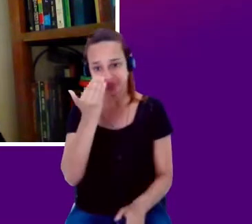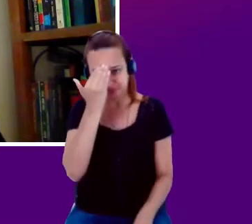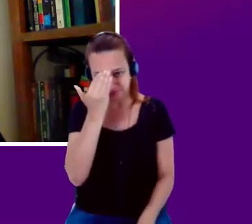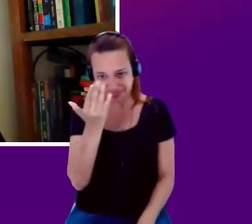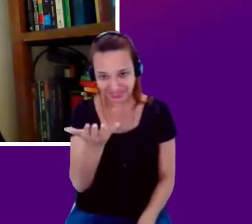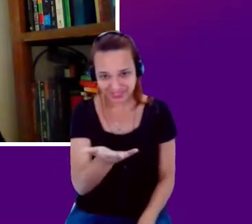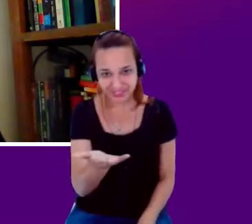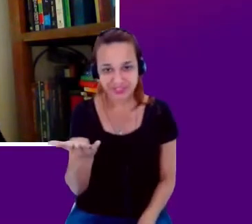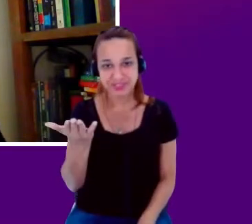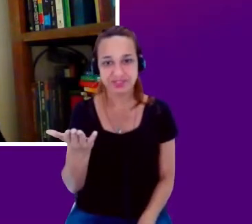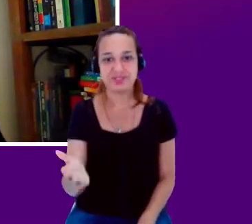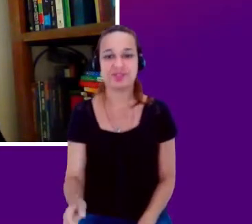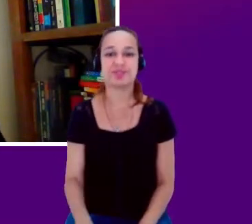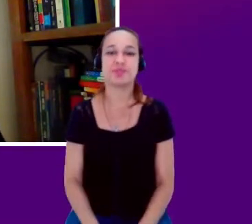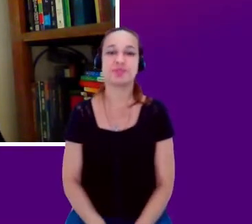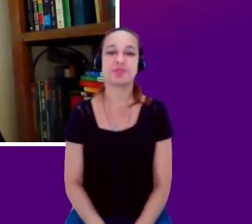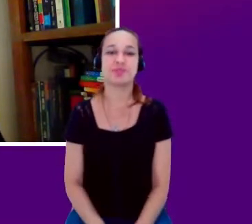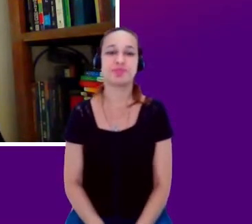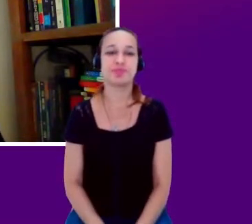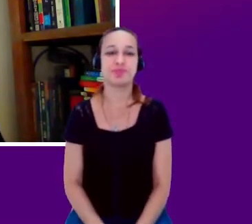pela atenção.